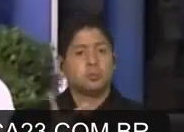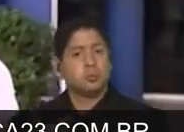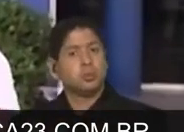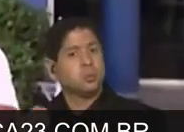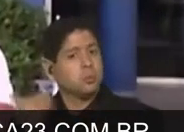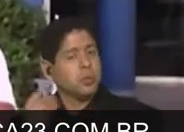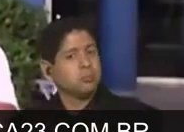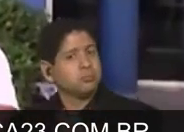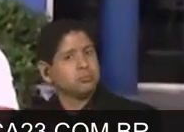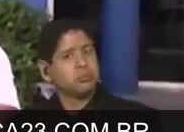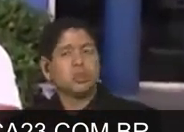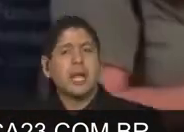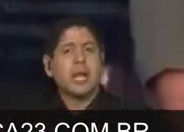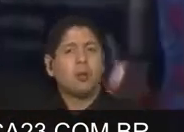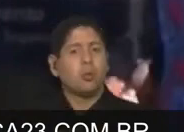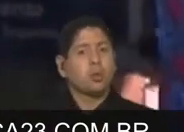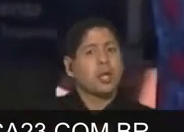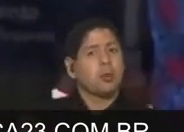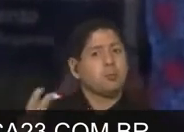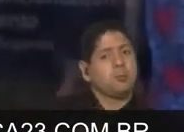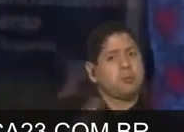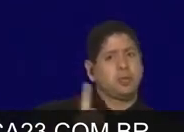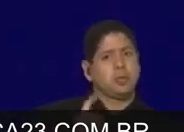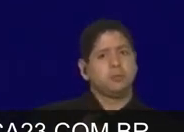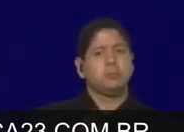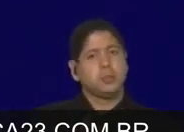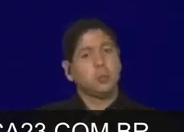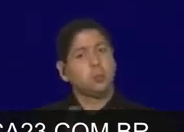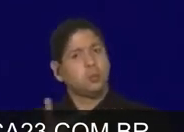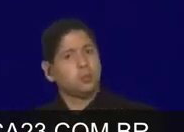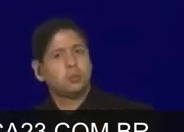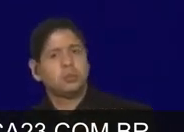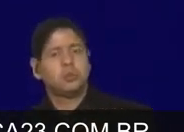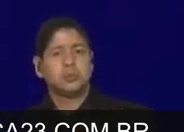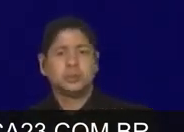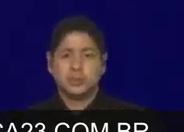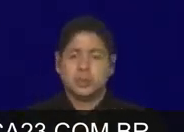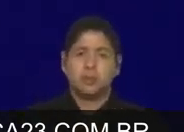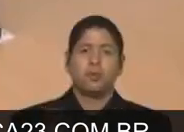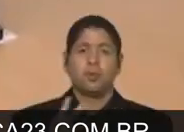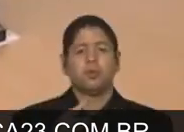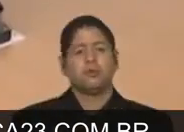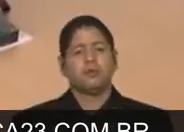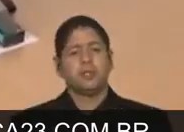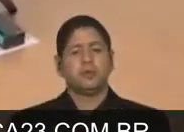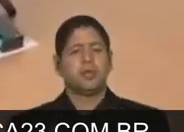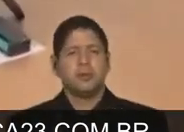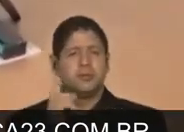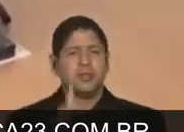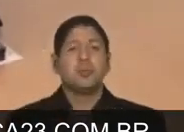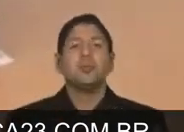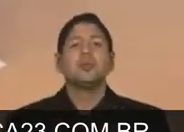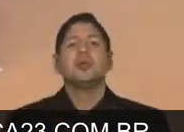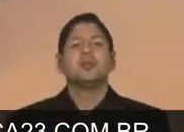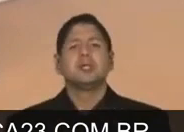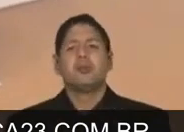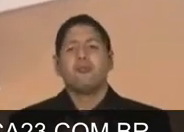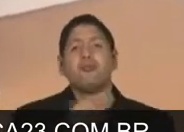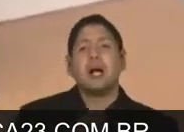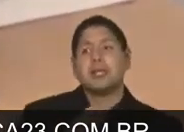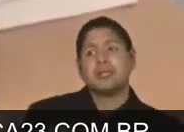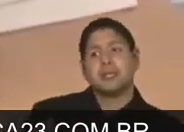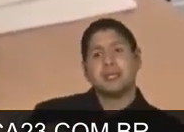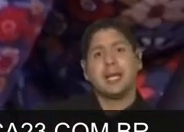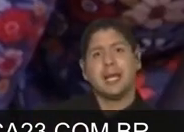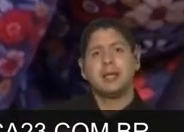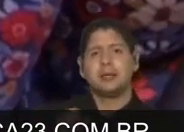para negociar, e não o contrário. O valor dos descontos também varia caso a caso. Não caia também no golpe de falsas